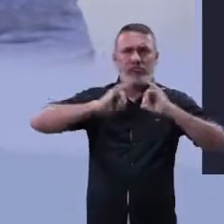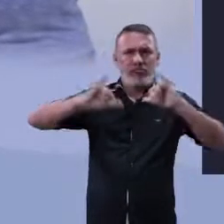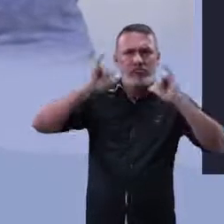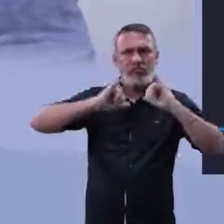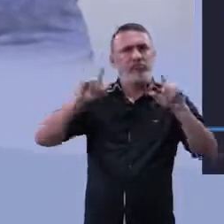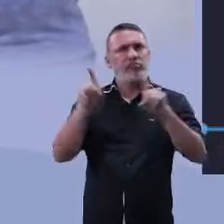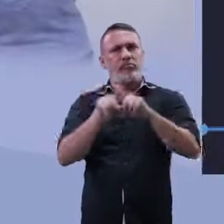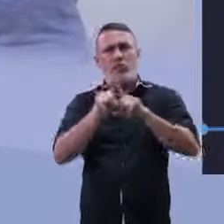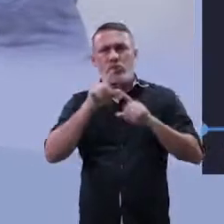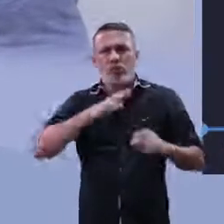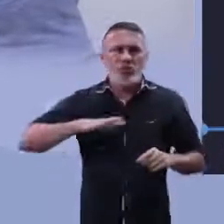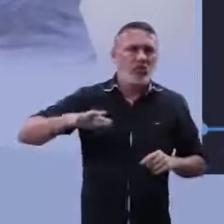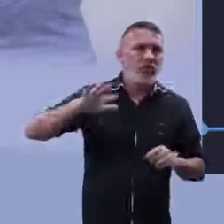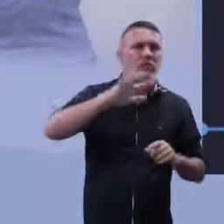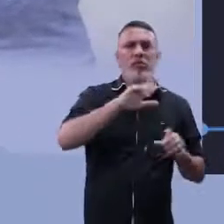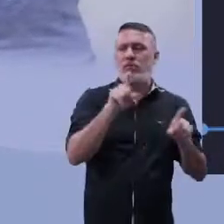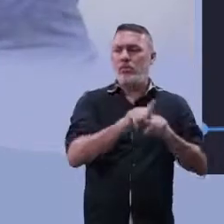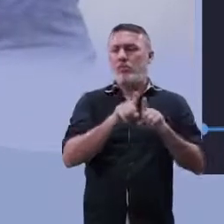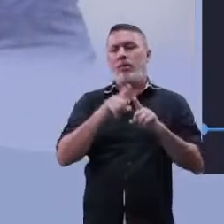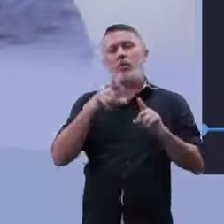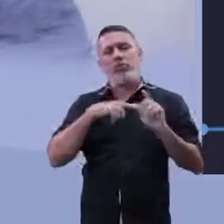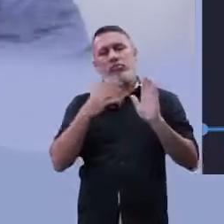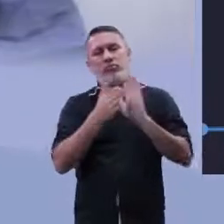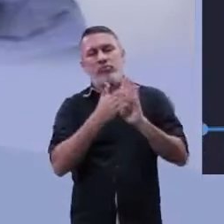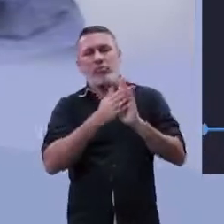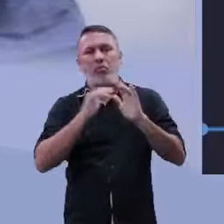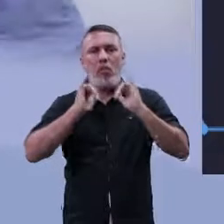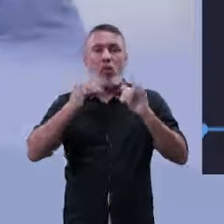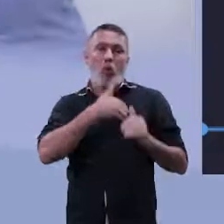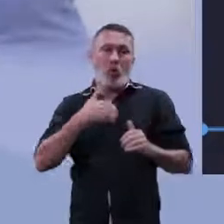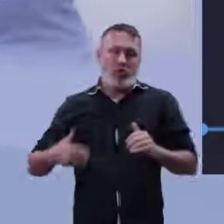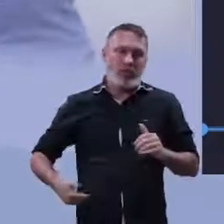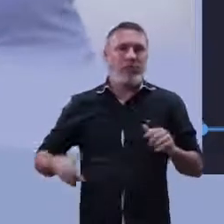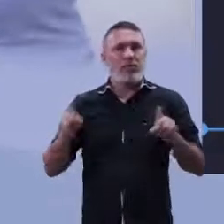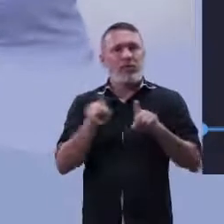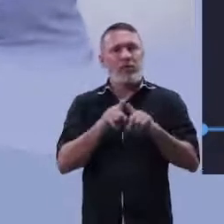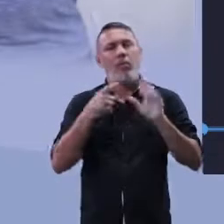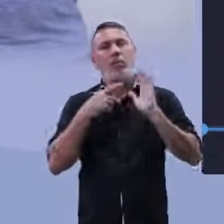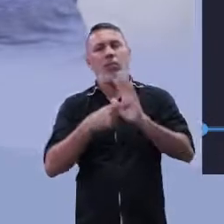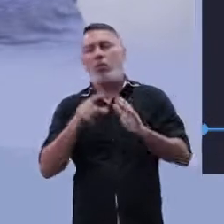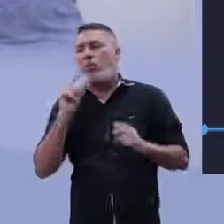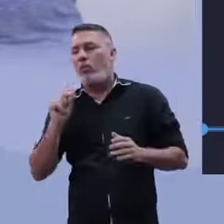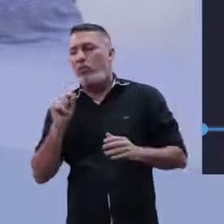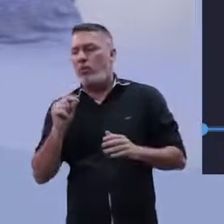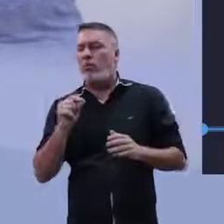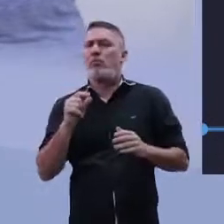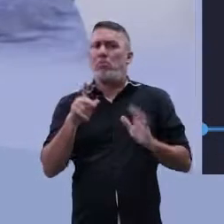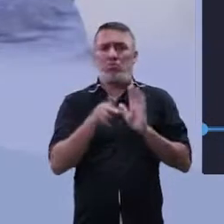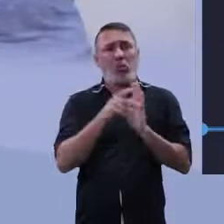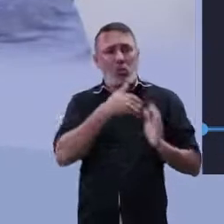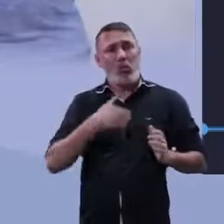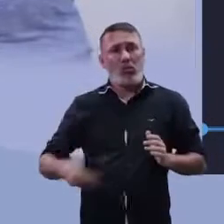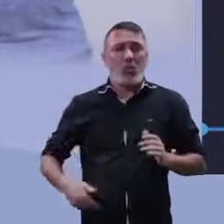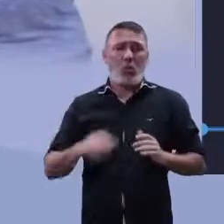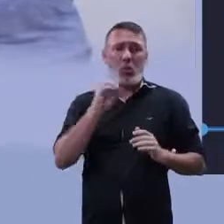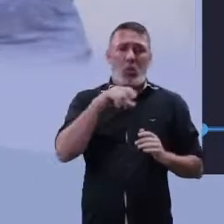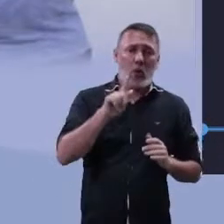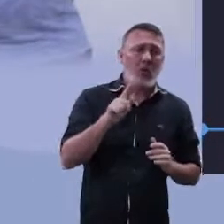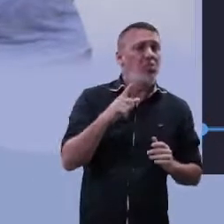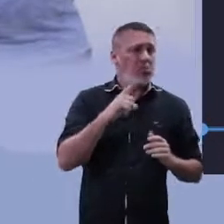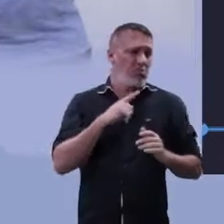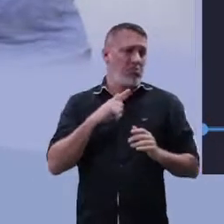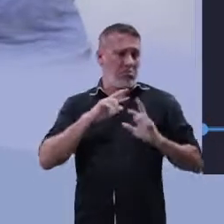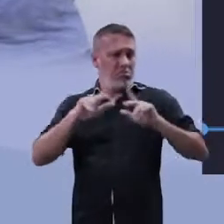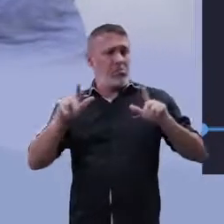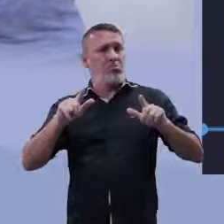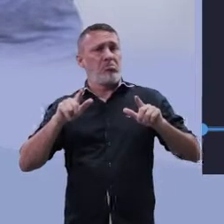campanhas e por propagandas do governo através de ONGs. Ele falou, o próprio governo, ONG, pode